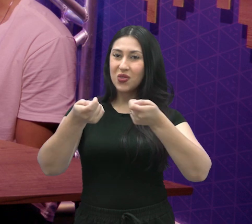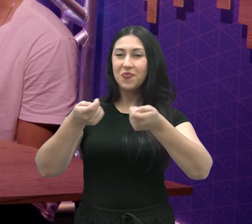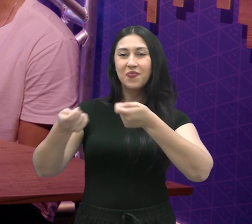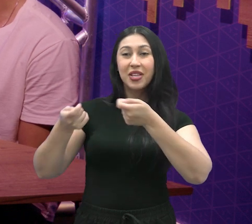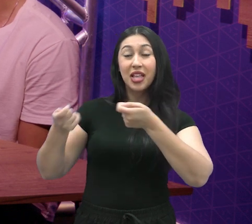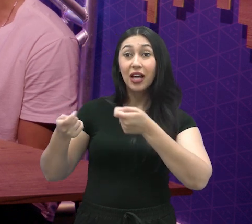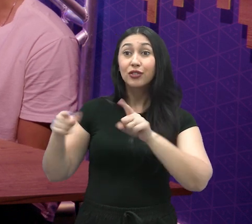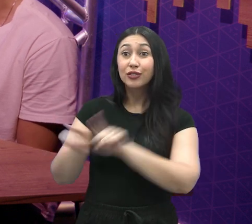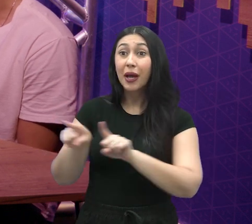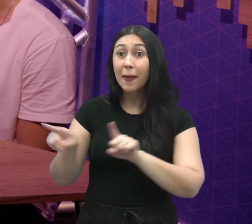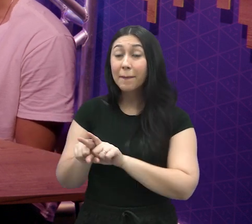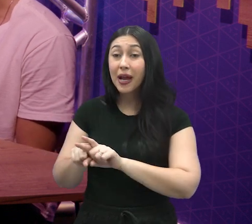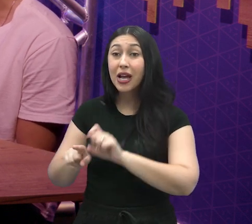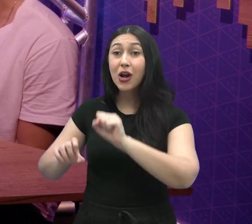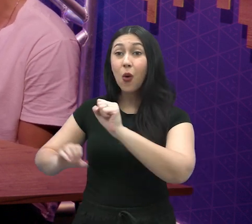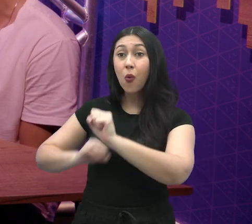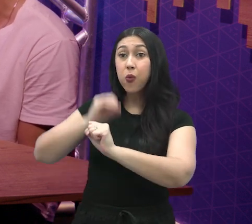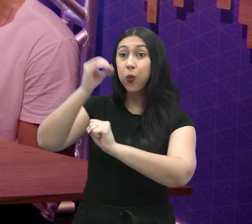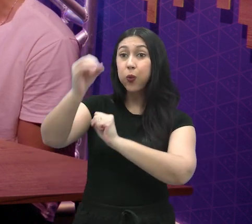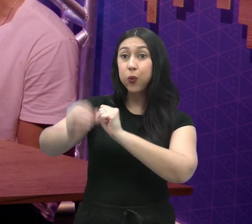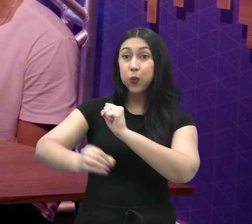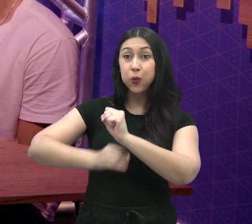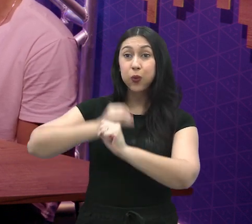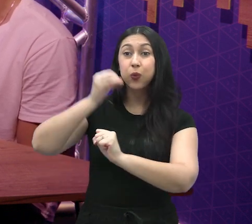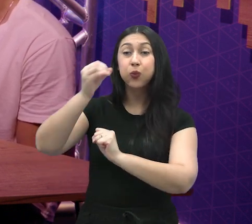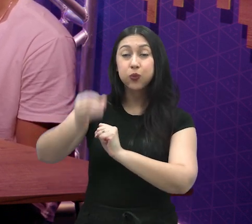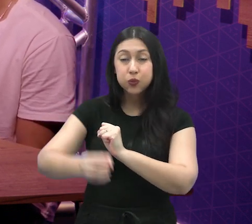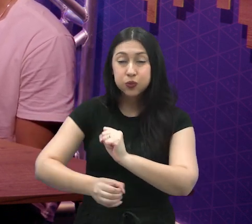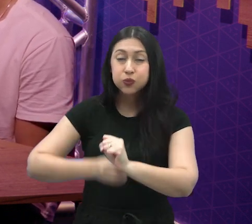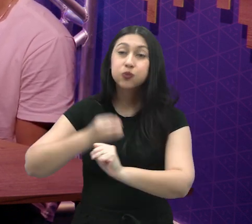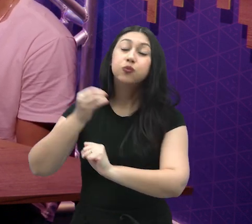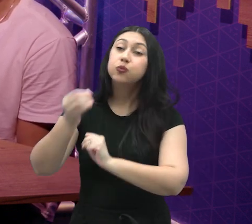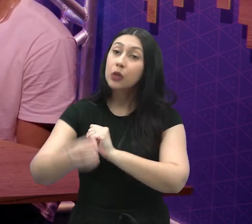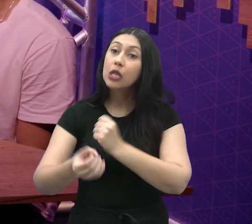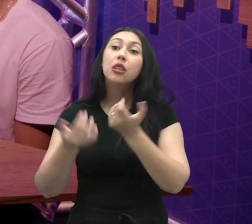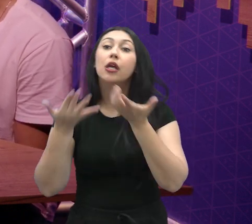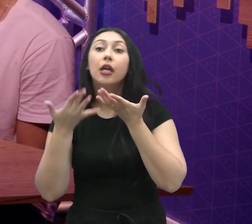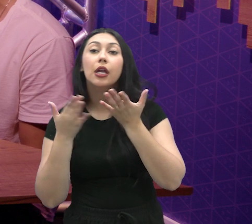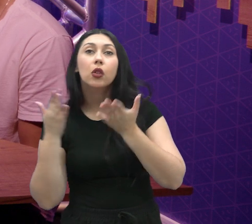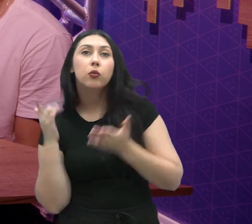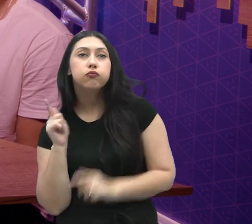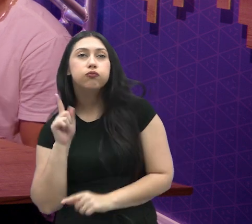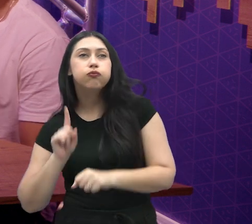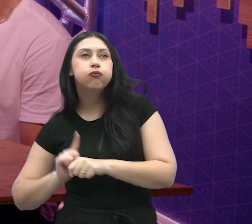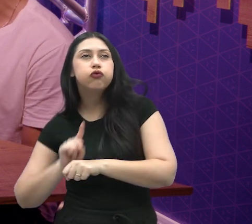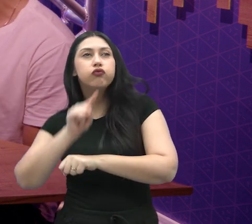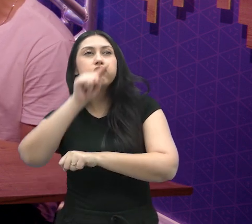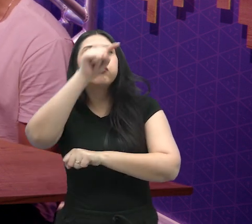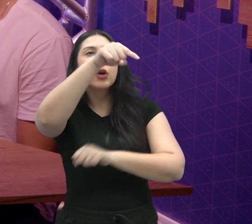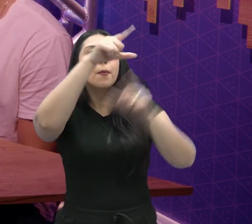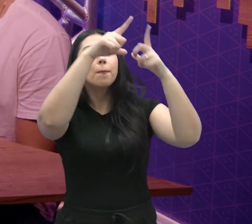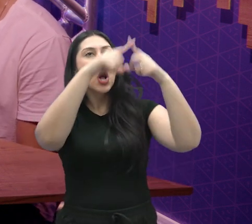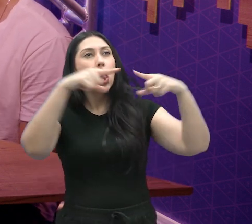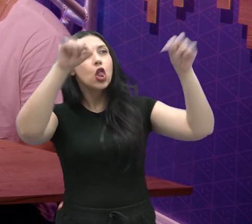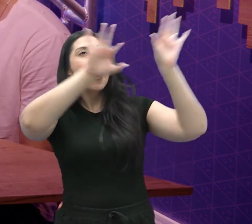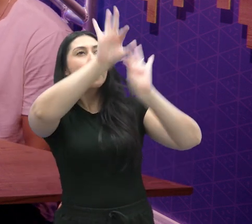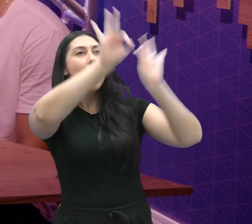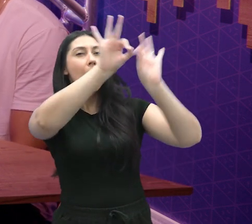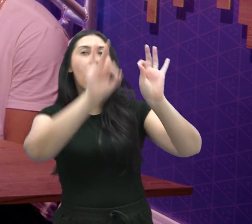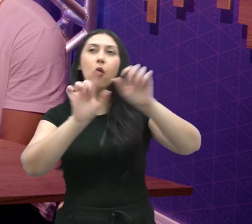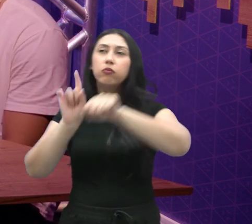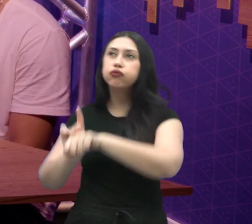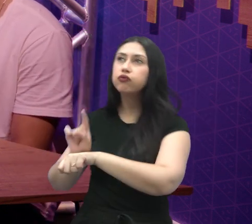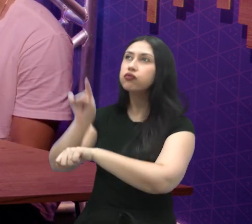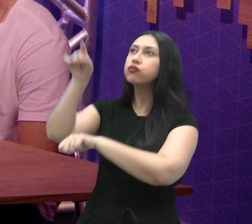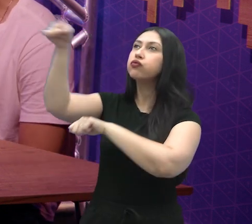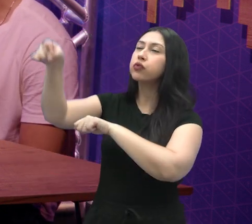literalmente dominando o sistema solar agora, né? A gente está querendo construir uma base na Lua, a gente está querendo ir